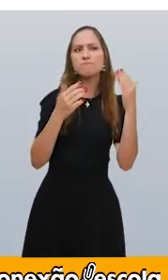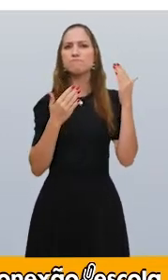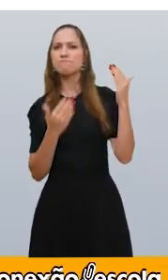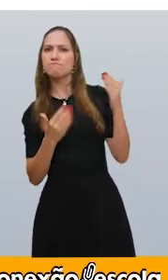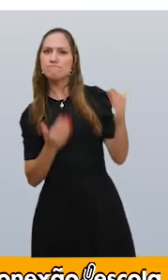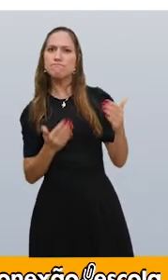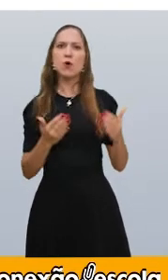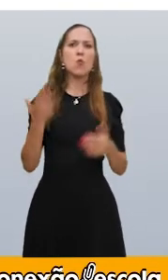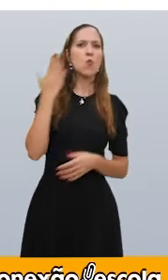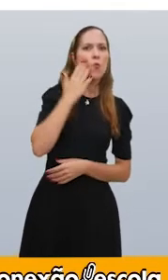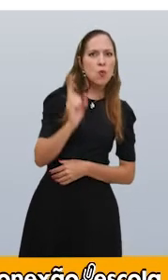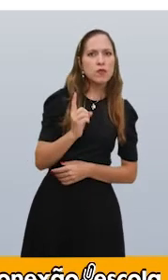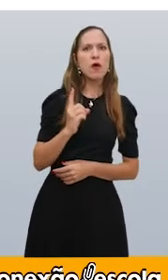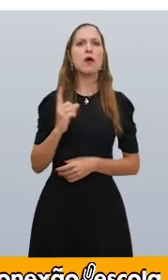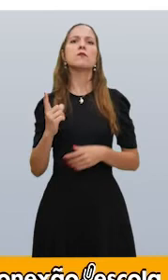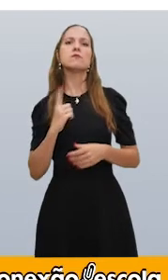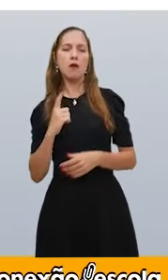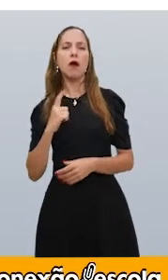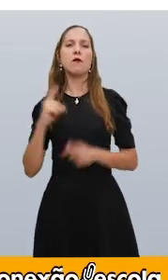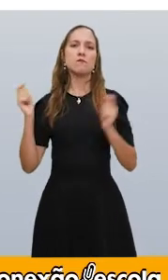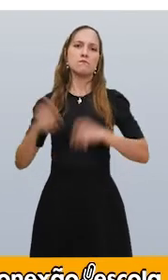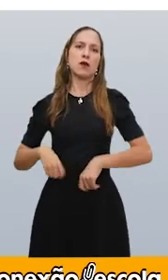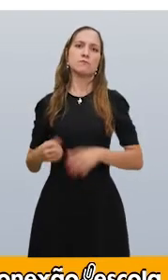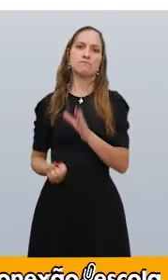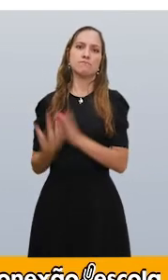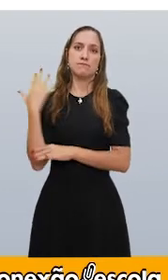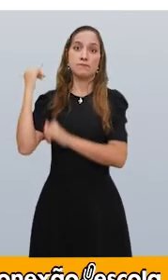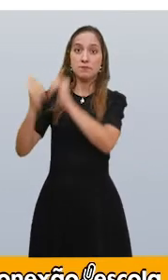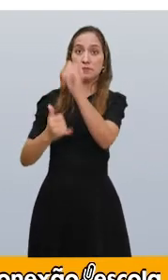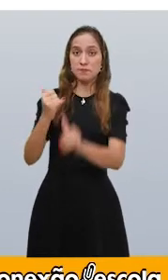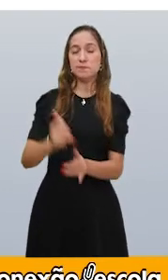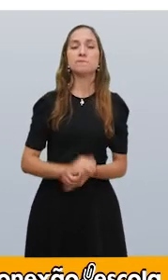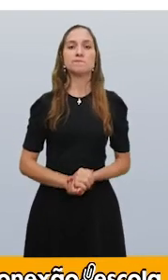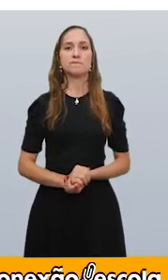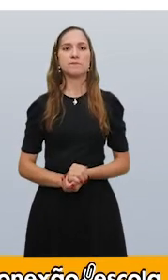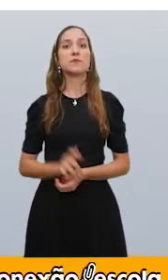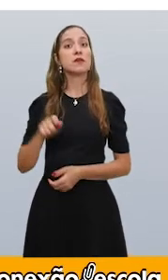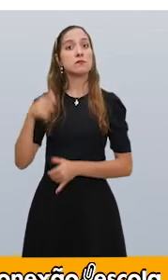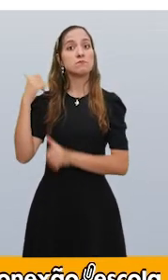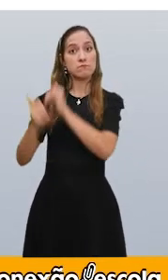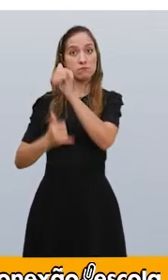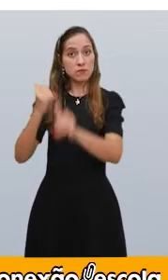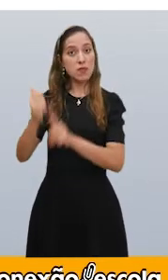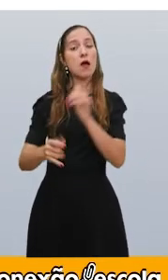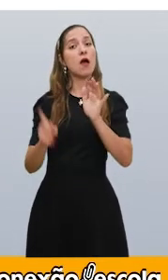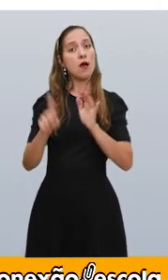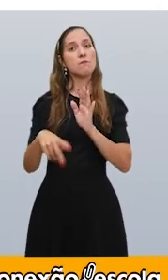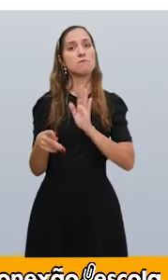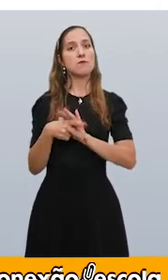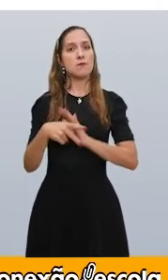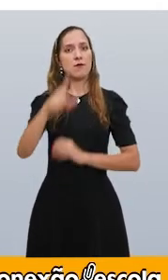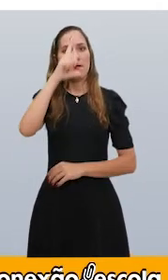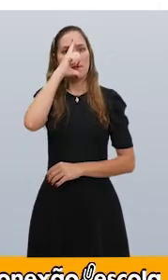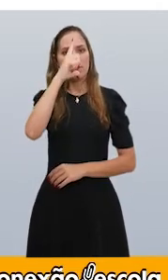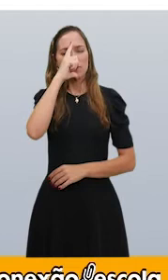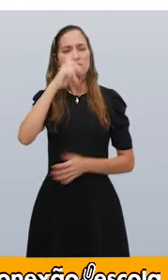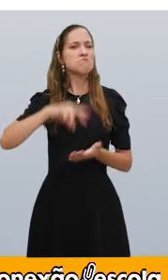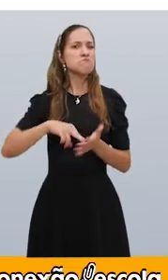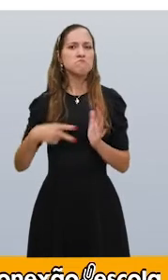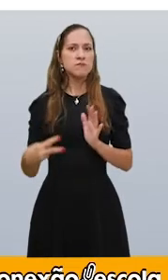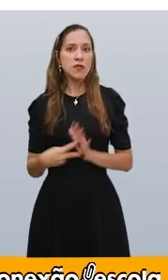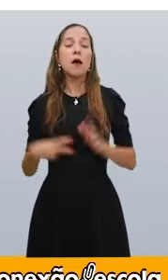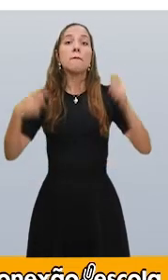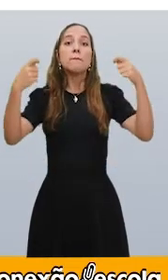incompreensões. A palavra lenda provém do latim e significa o que deve